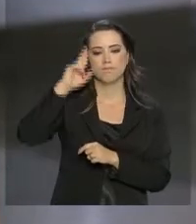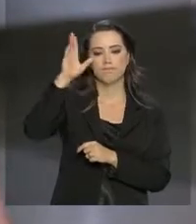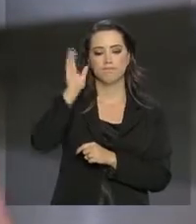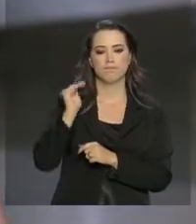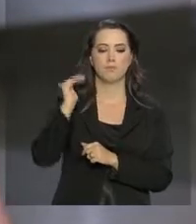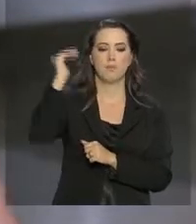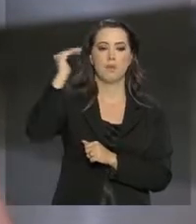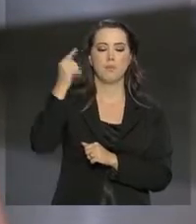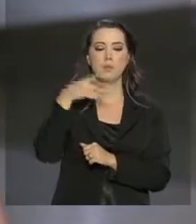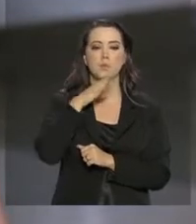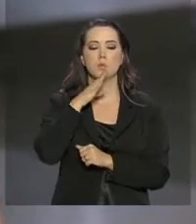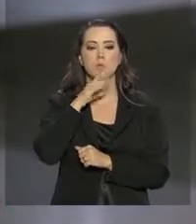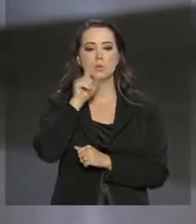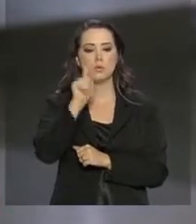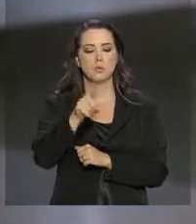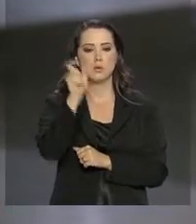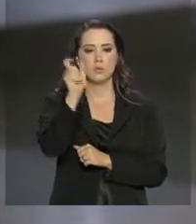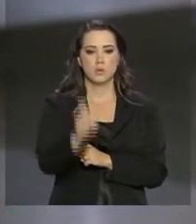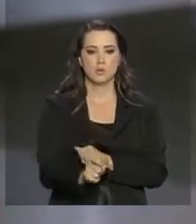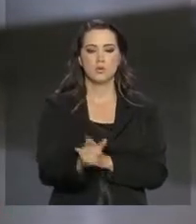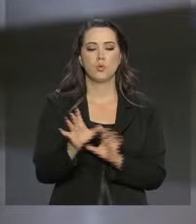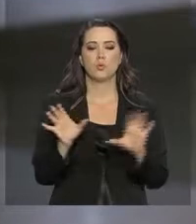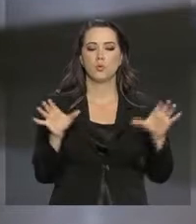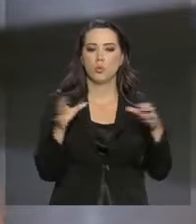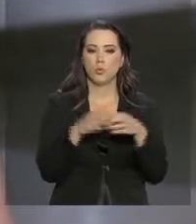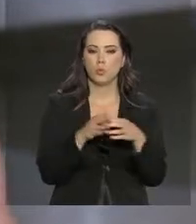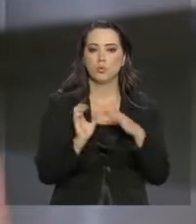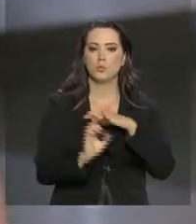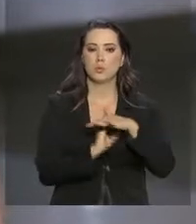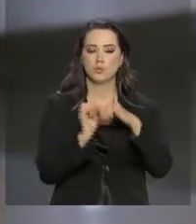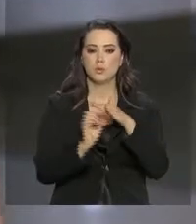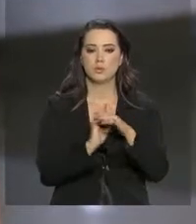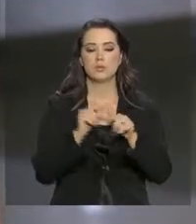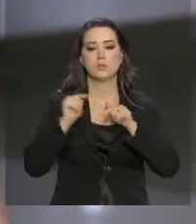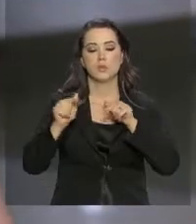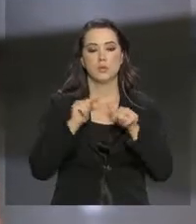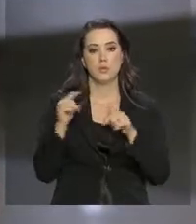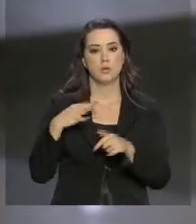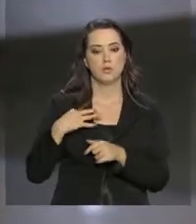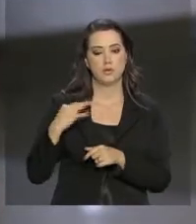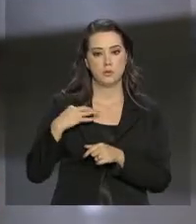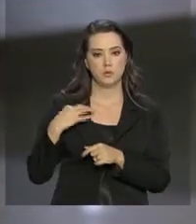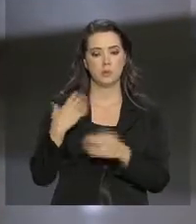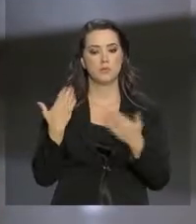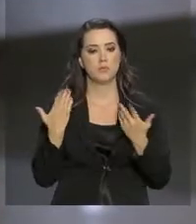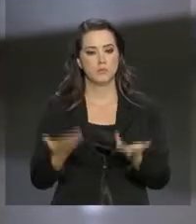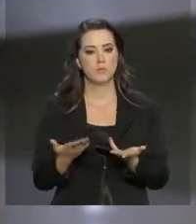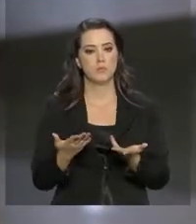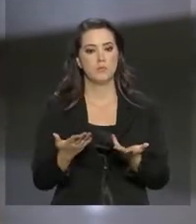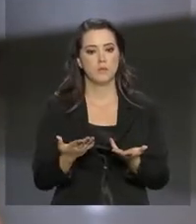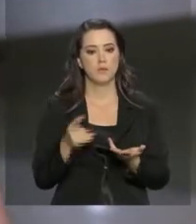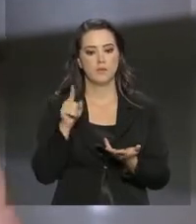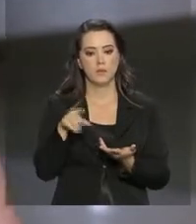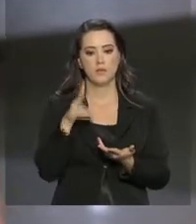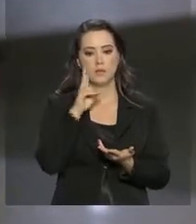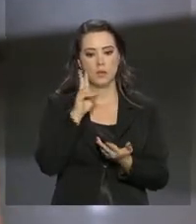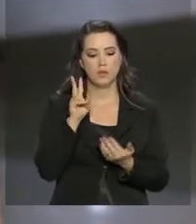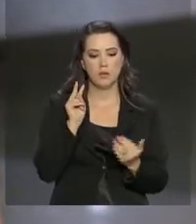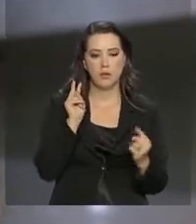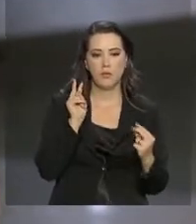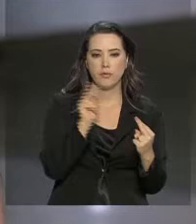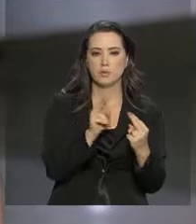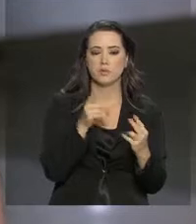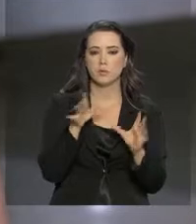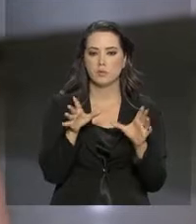república reconheça aquela pessoa que a organização aquela empresa que faz ações voluntários e que isso com isso ela tenha visibilidade reconhecimento